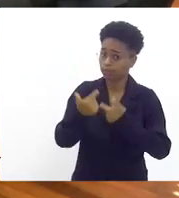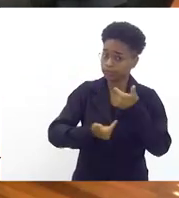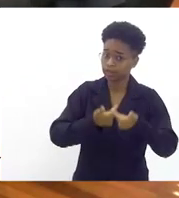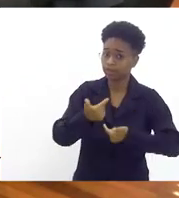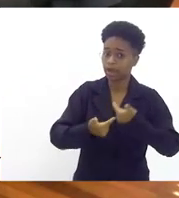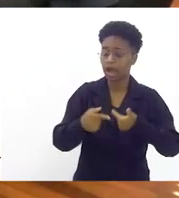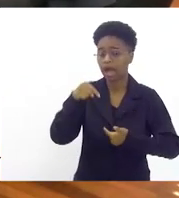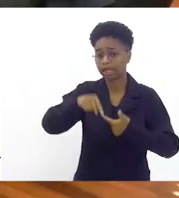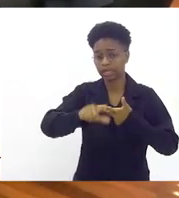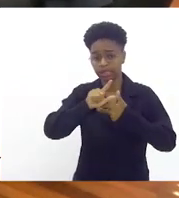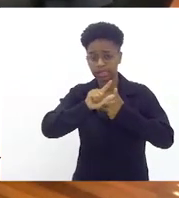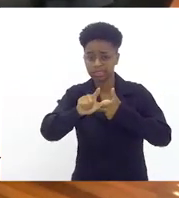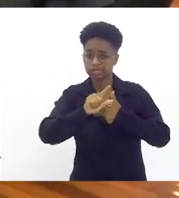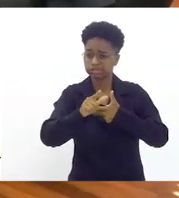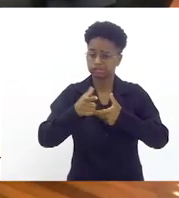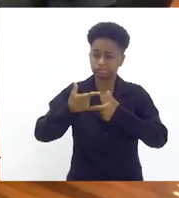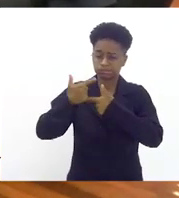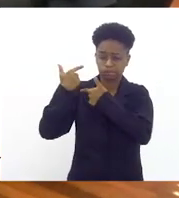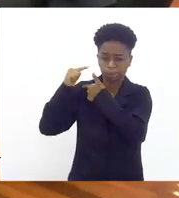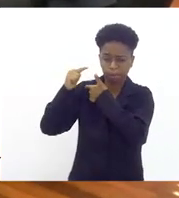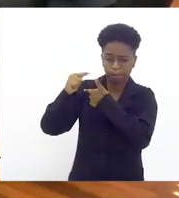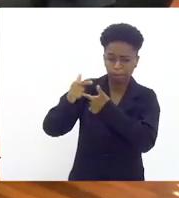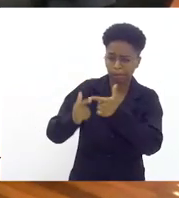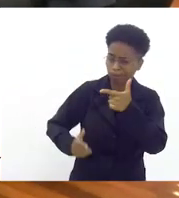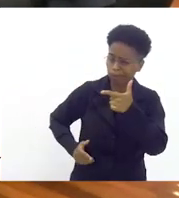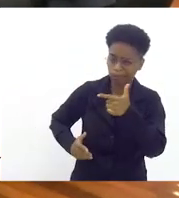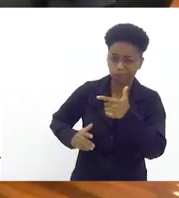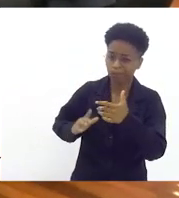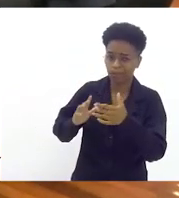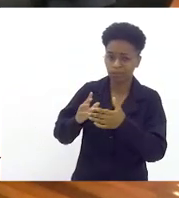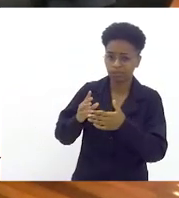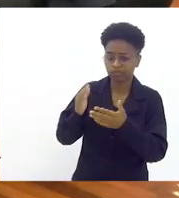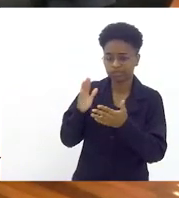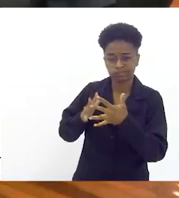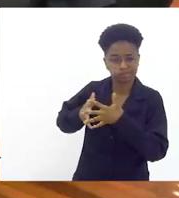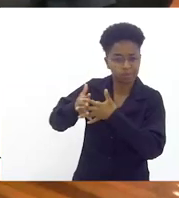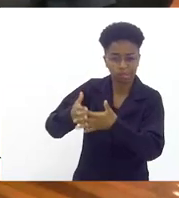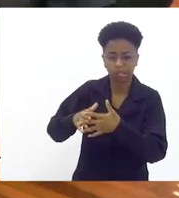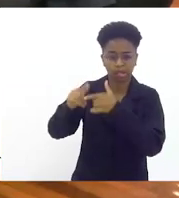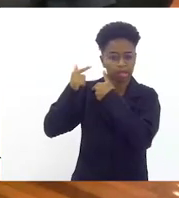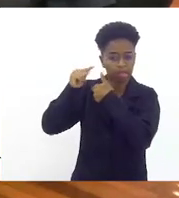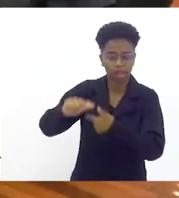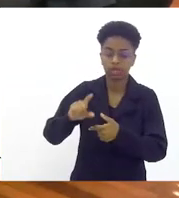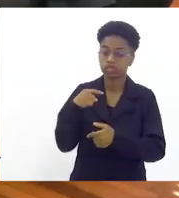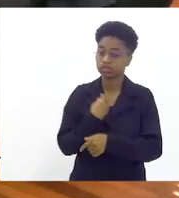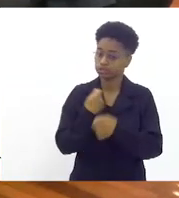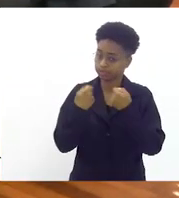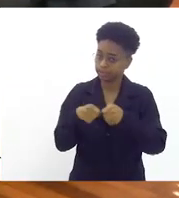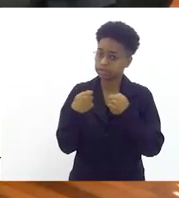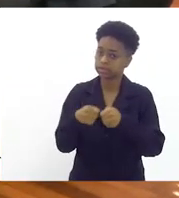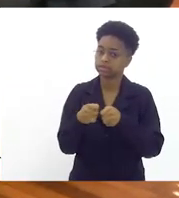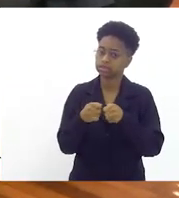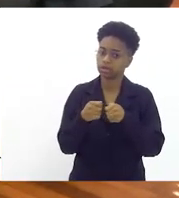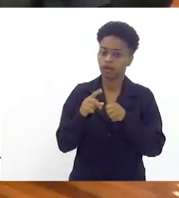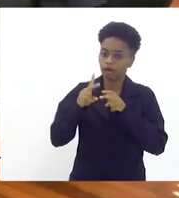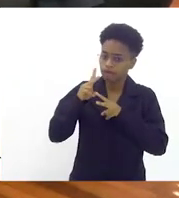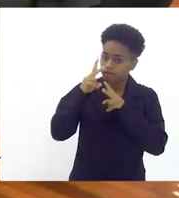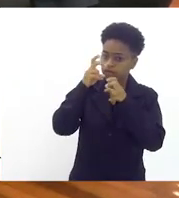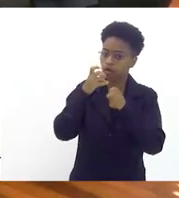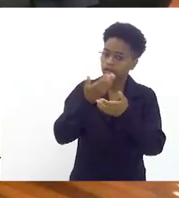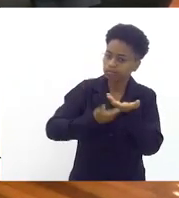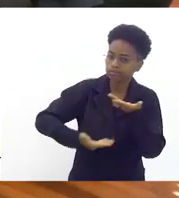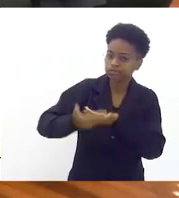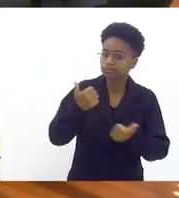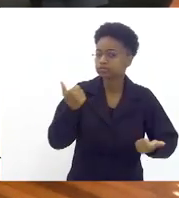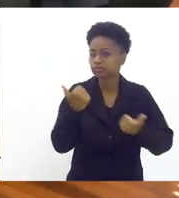extremamente medieval, ultrapassada, tradicional e conservadora, né? A gente precisa fortalecer a atuação de Dani Balbi,